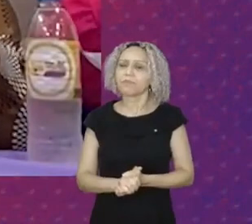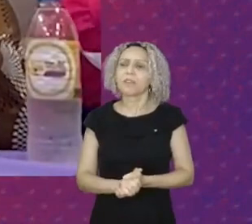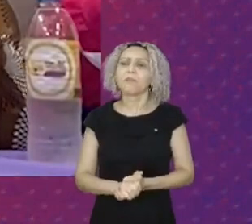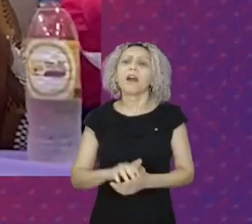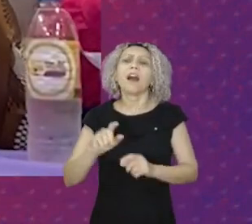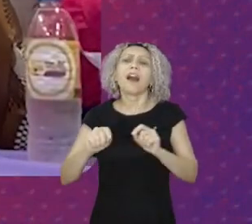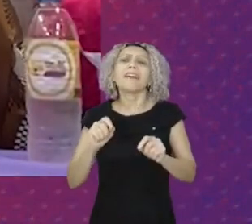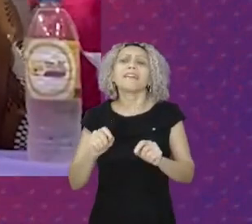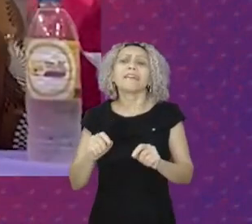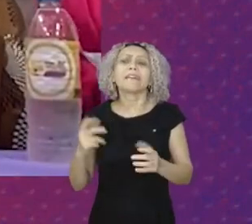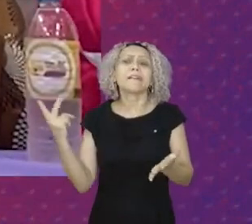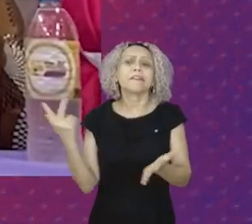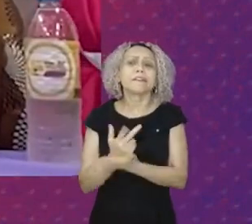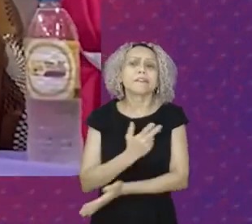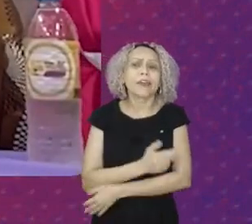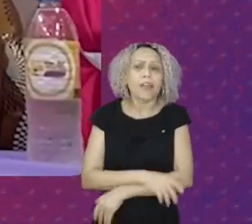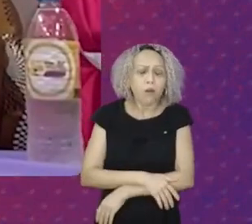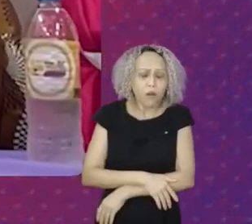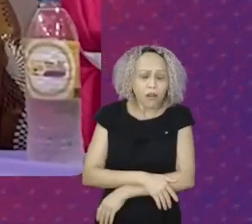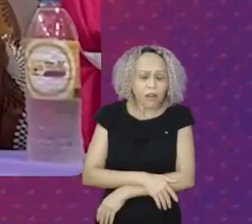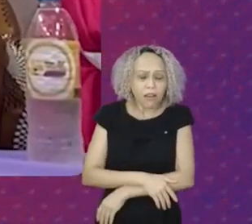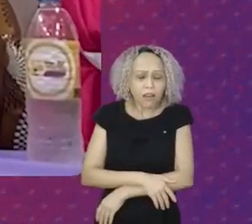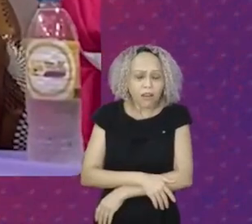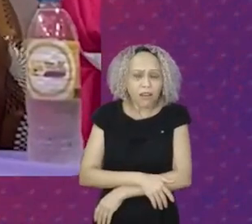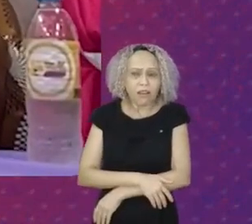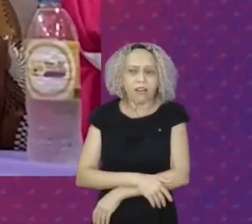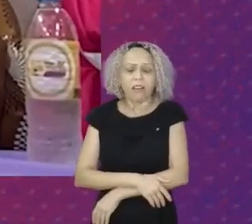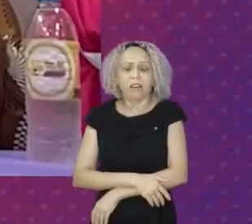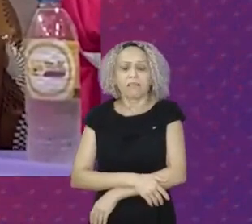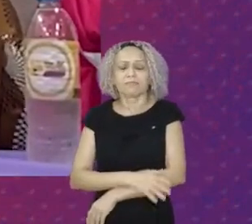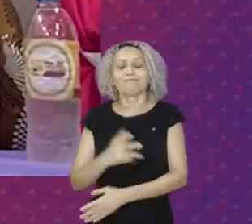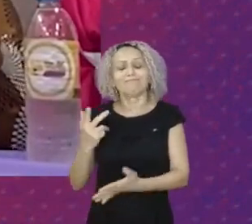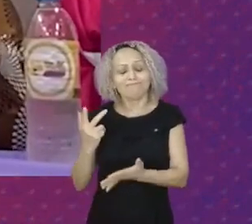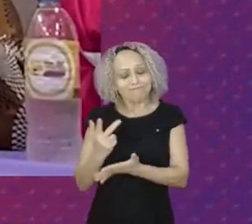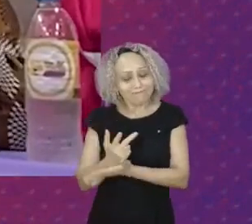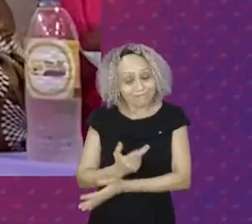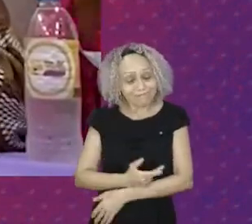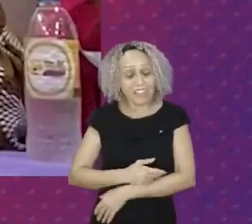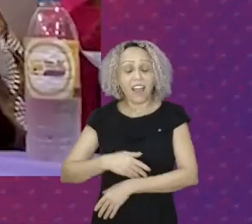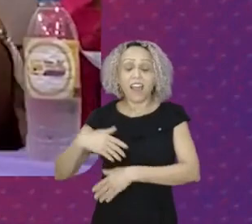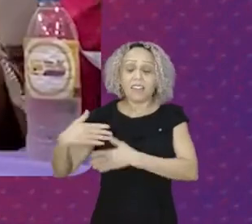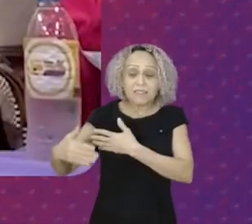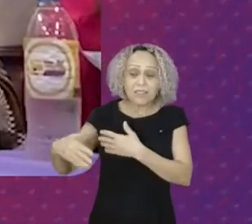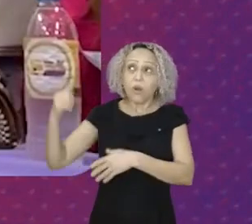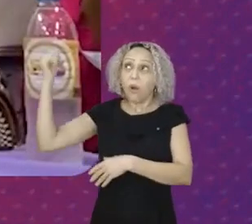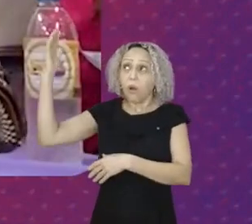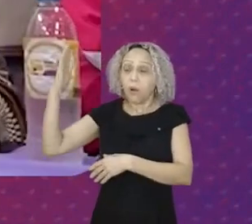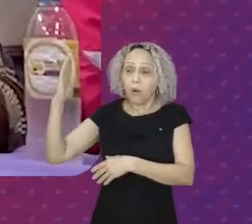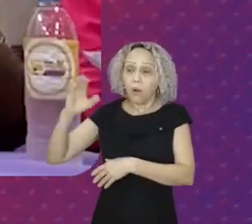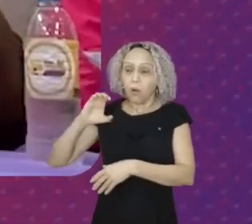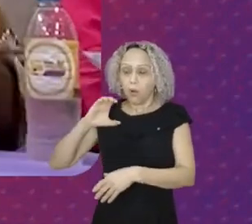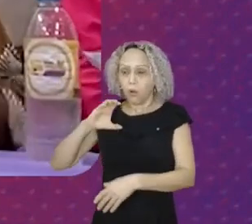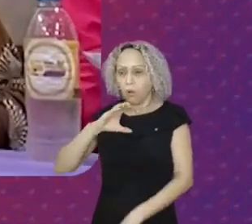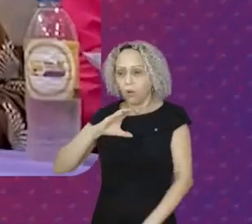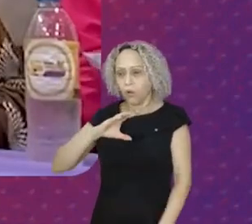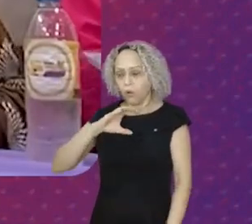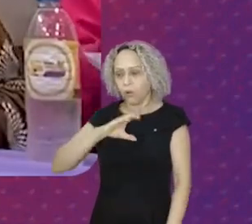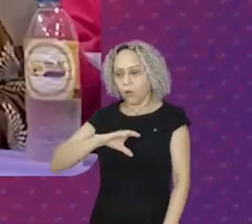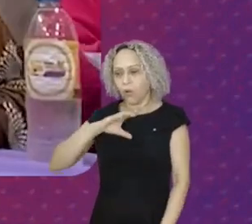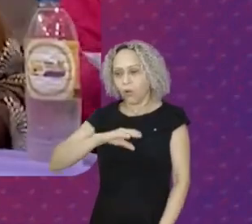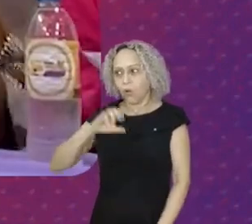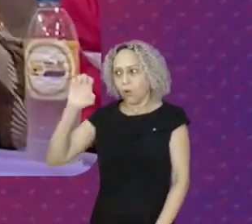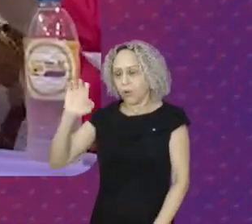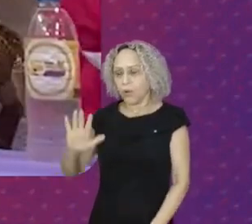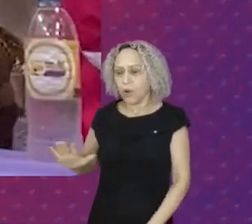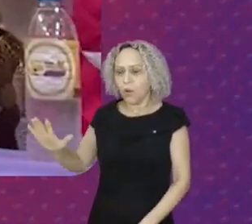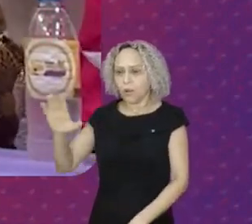opressão do Estado brasileiro, que proibia e dava castigos físicos se as populações indígenas falassem sua própria